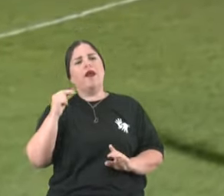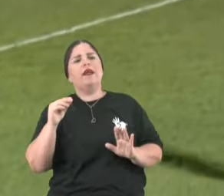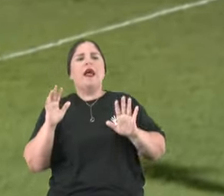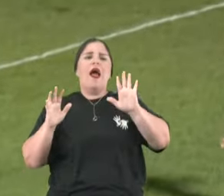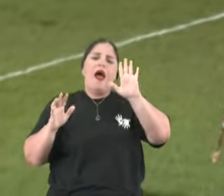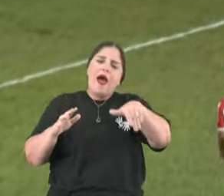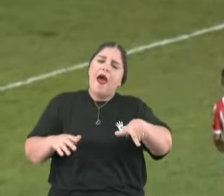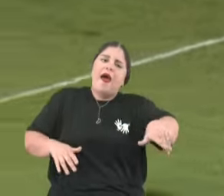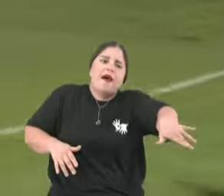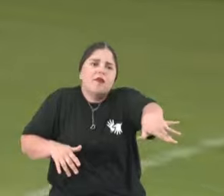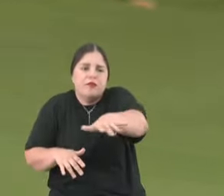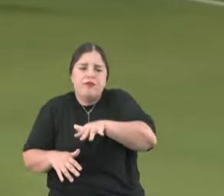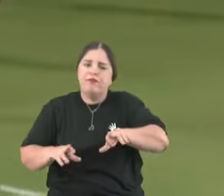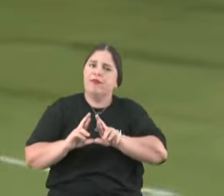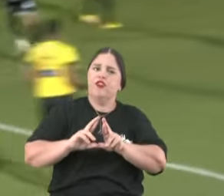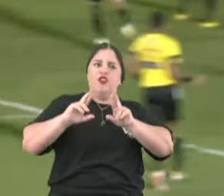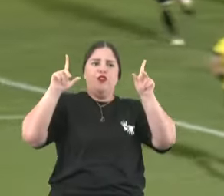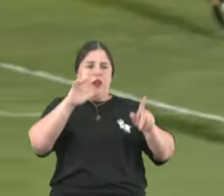CRB vinha com um time